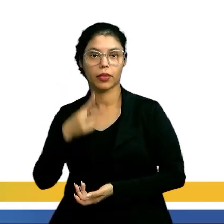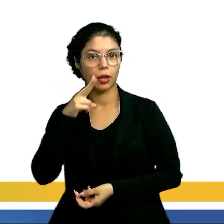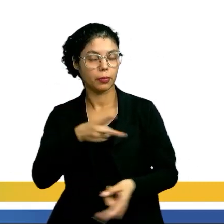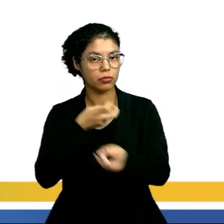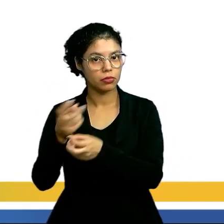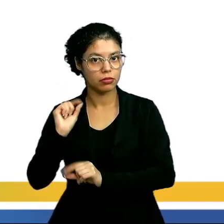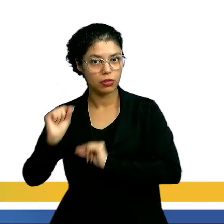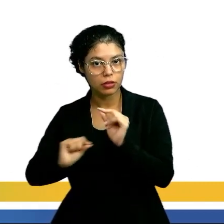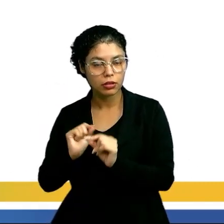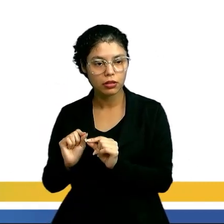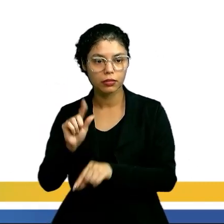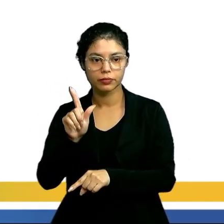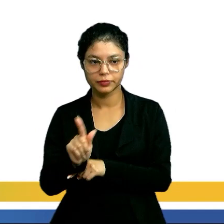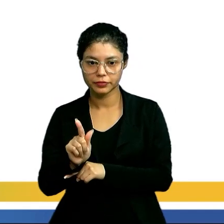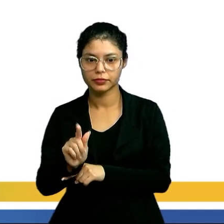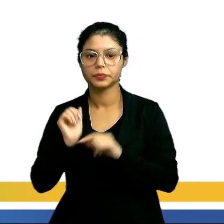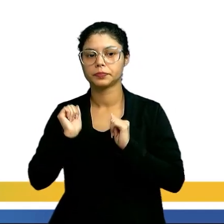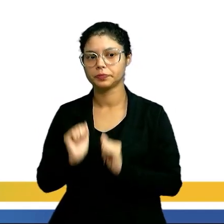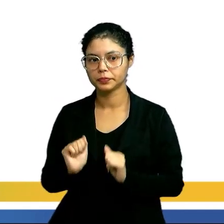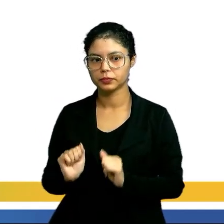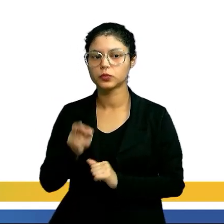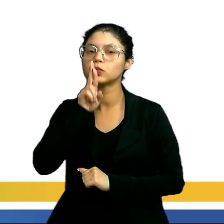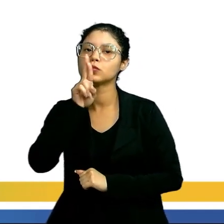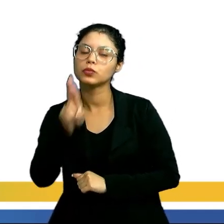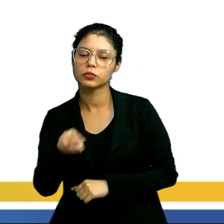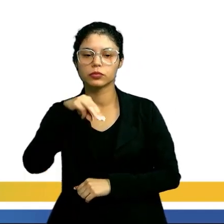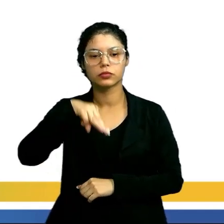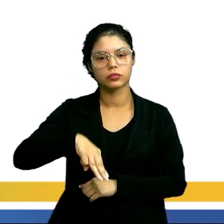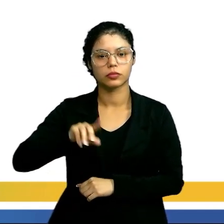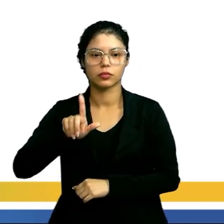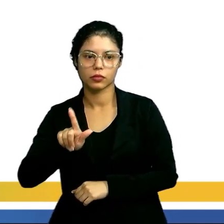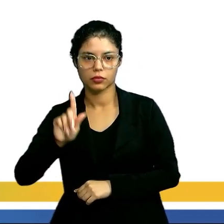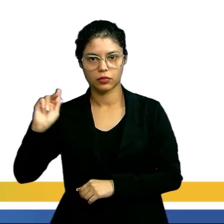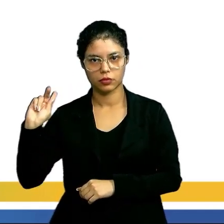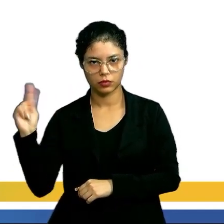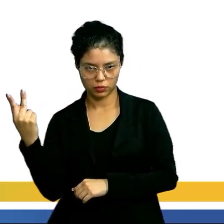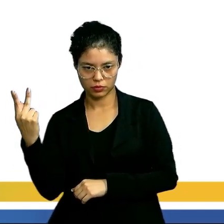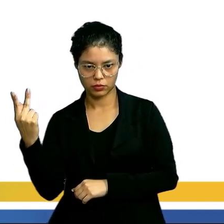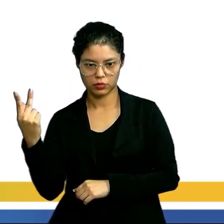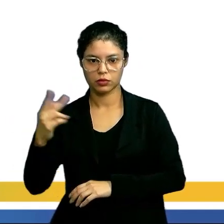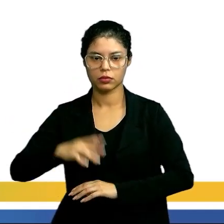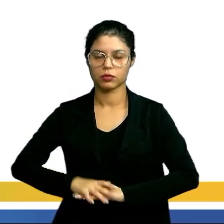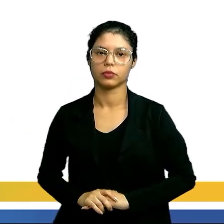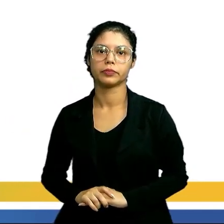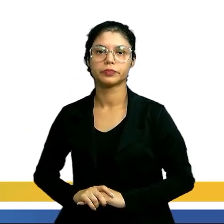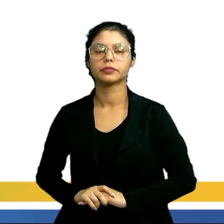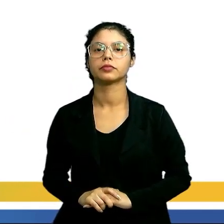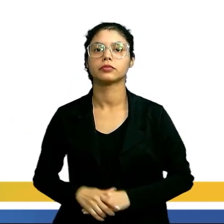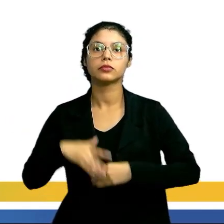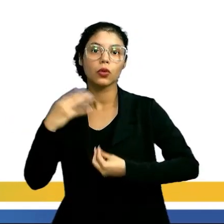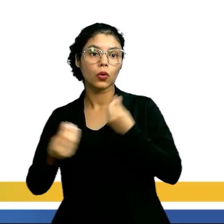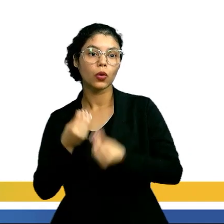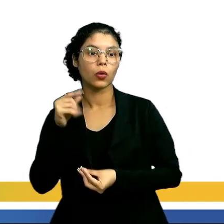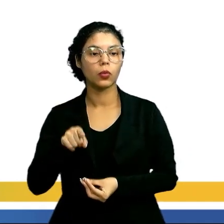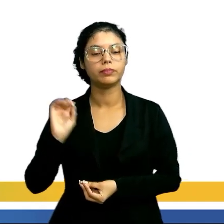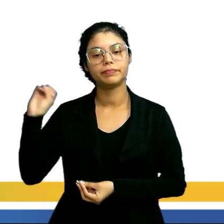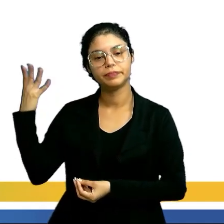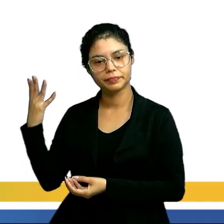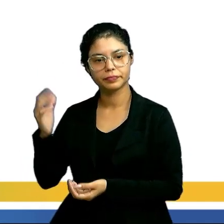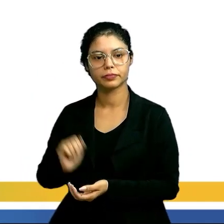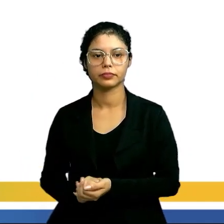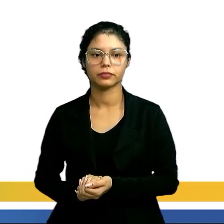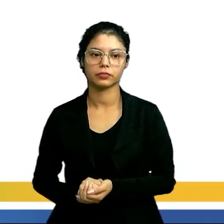potencial gravitacional, por sua vez, ela está associada à altura, ou seja, a posição que um corpo ocupa em relação à superfície